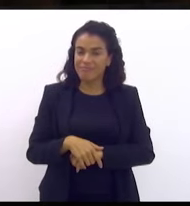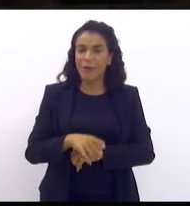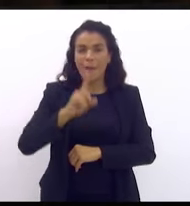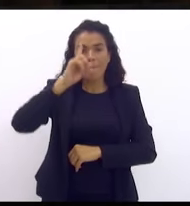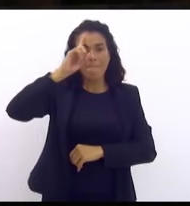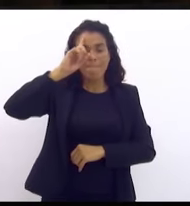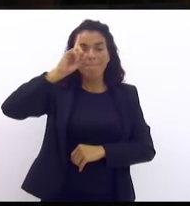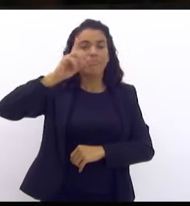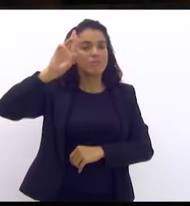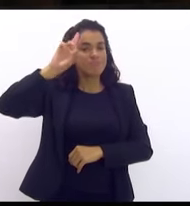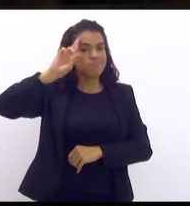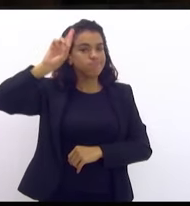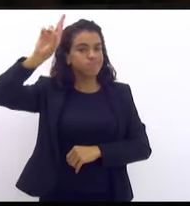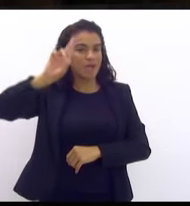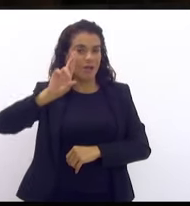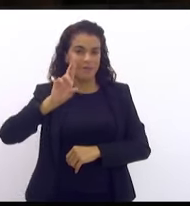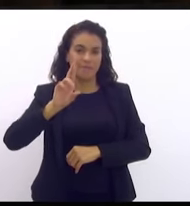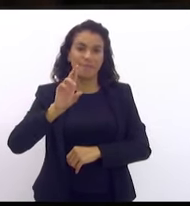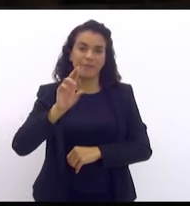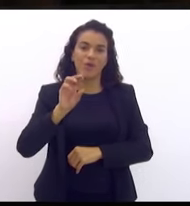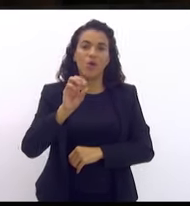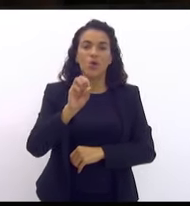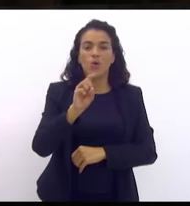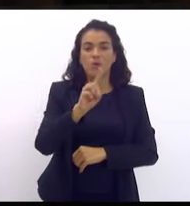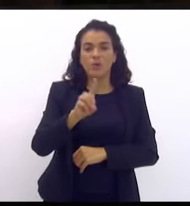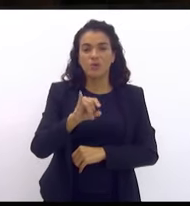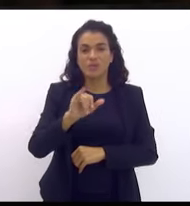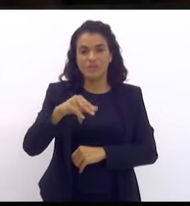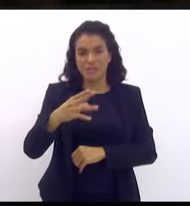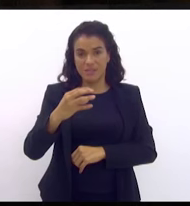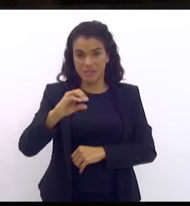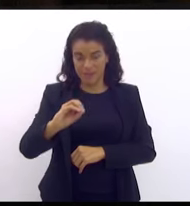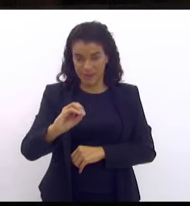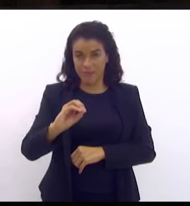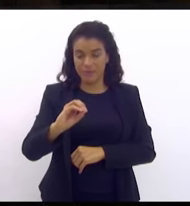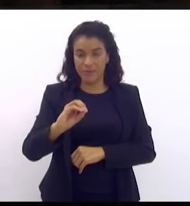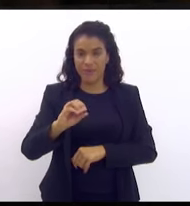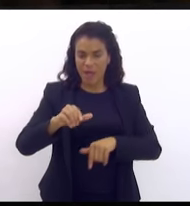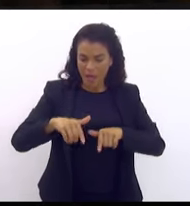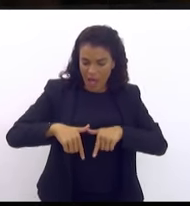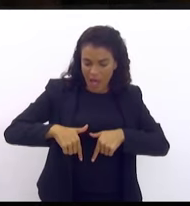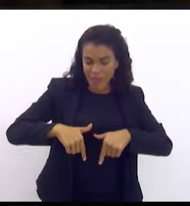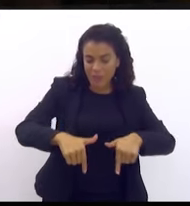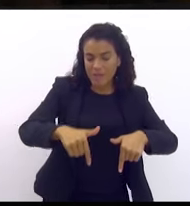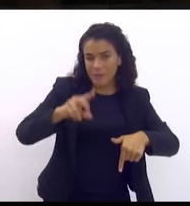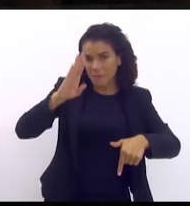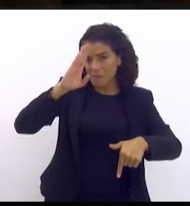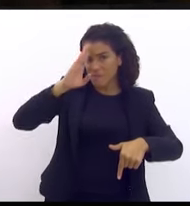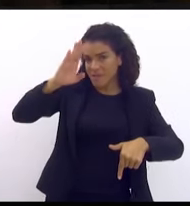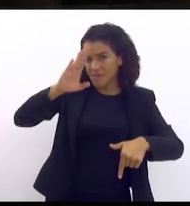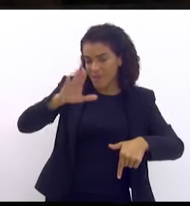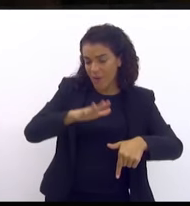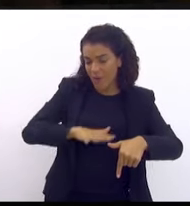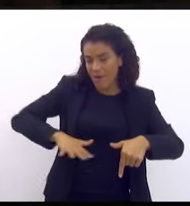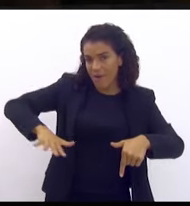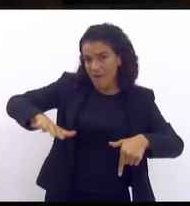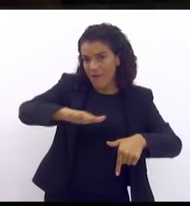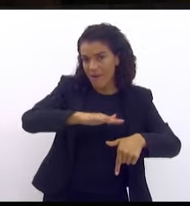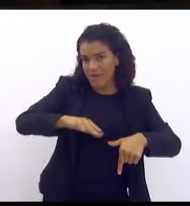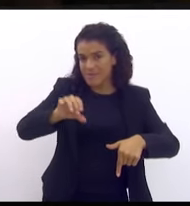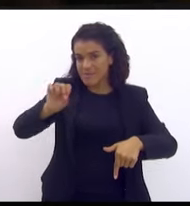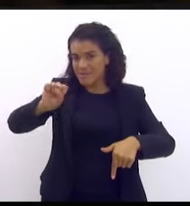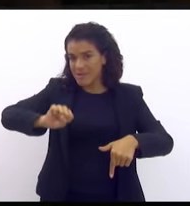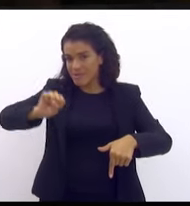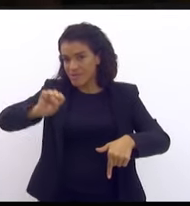por Luiz Antônio da Silva Braga, o Zinho, com atuação principalmente em